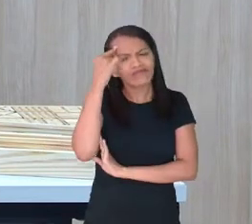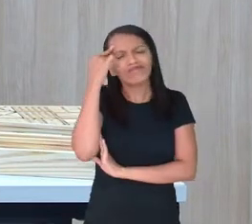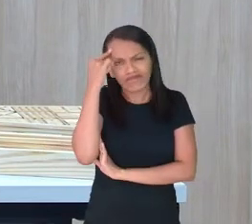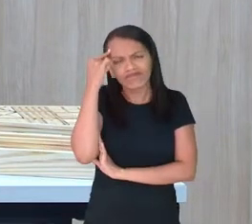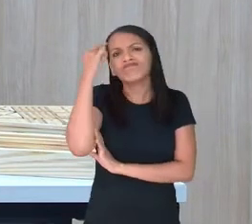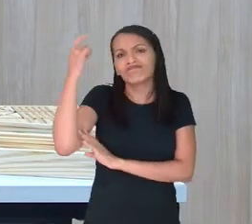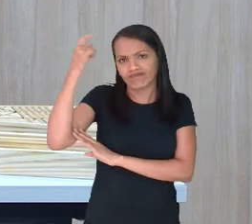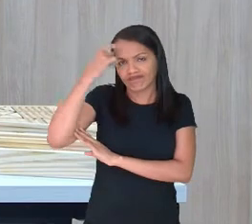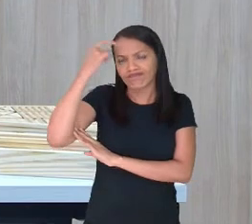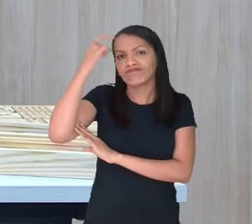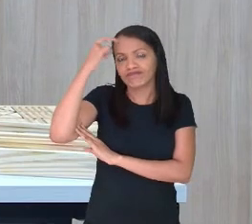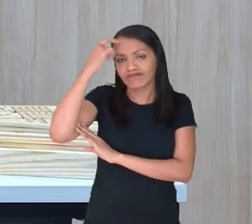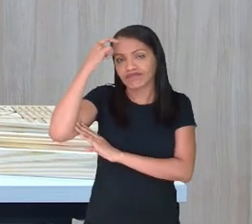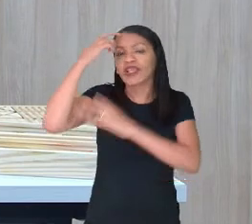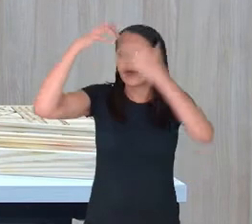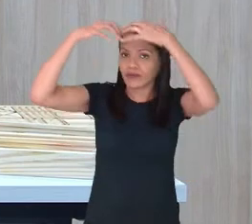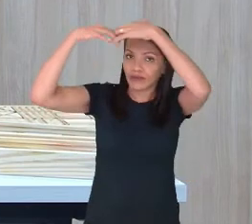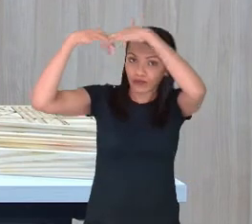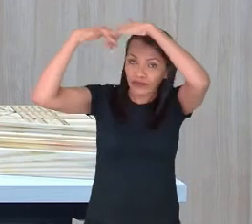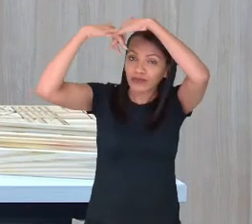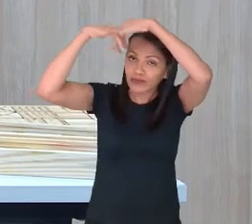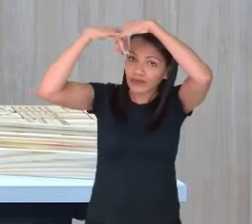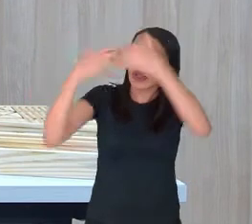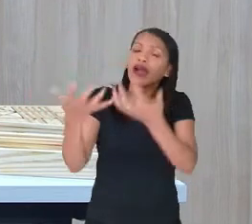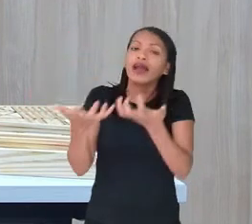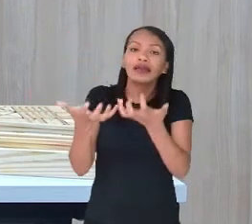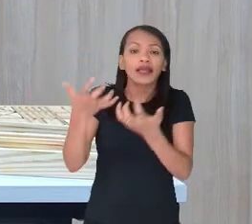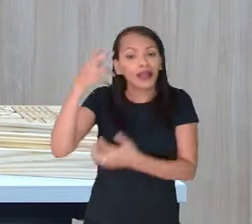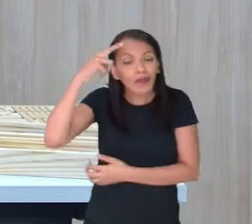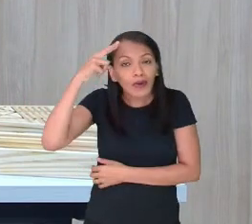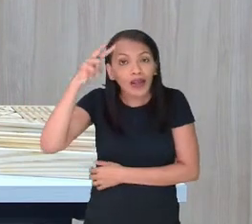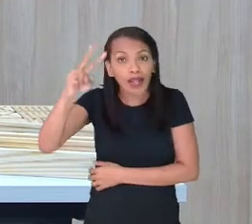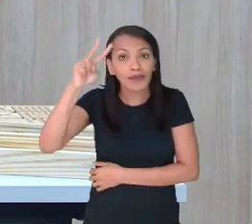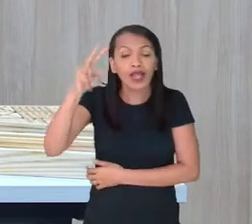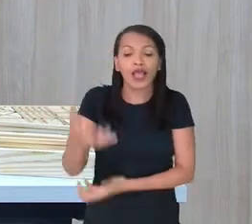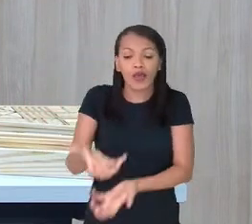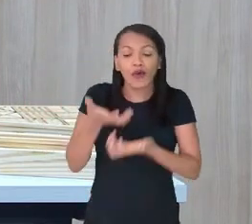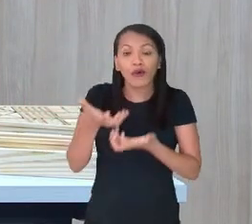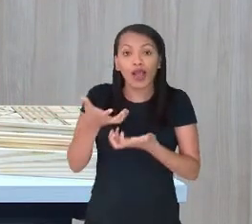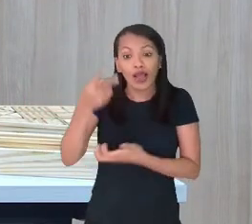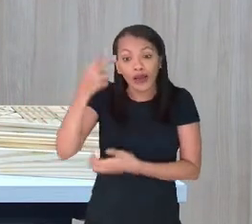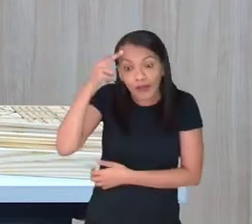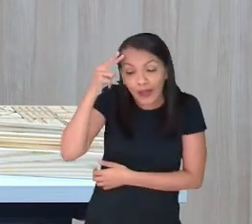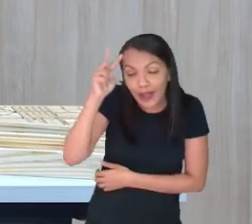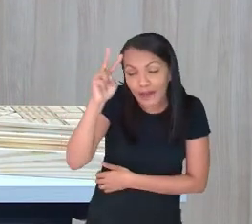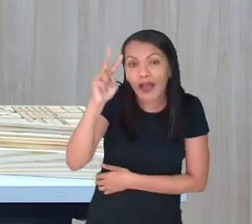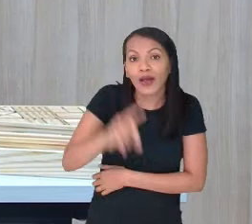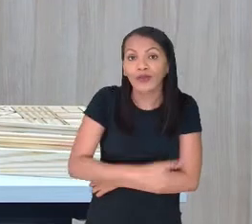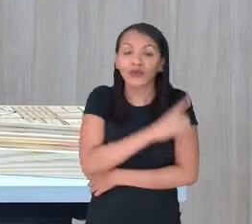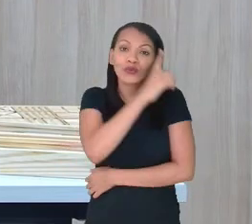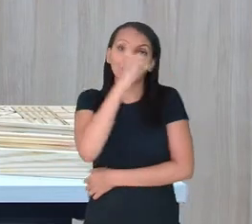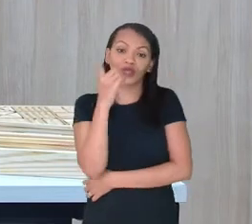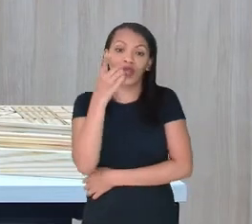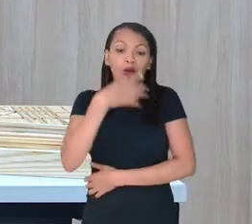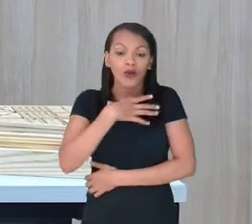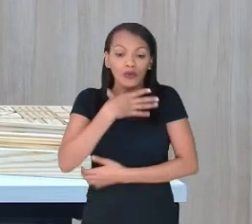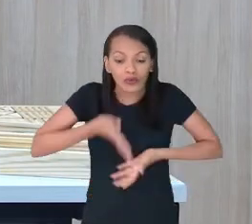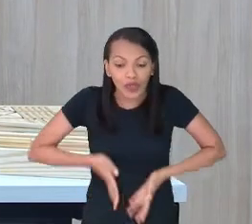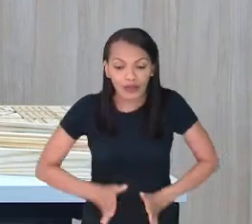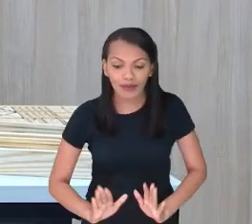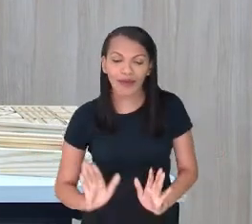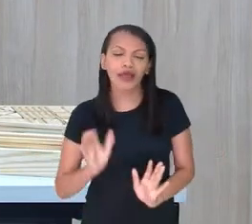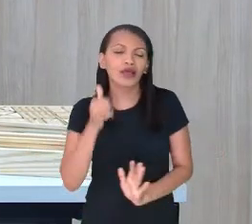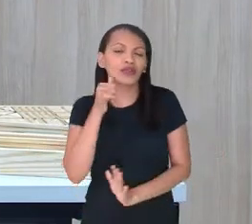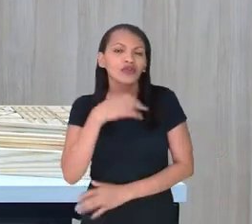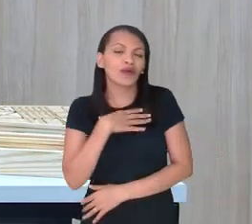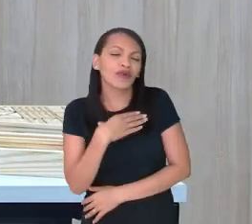nós queremos lembrar. Né? Eu quero lembrar do momento do nascimento do meu filho, da minha